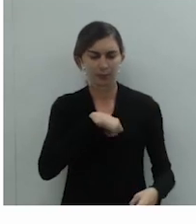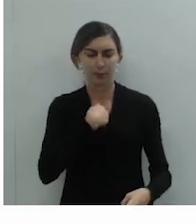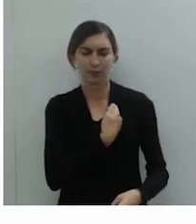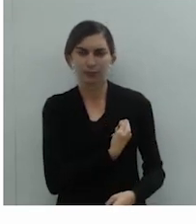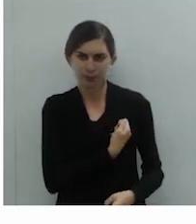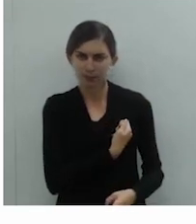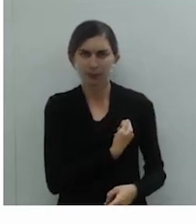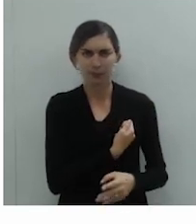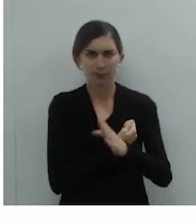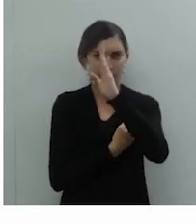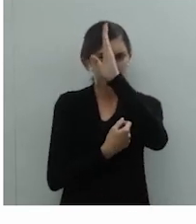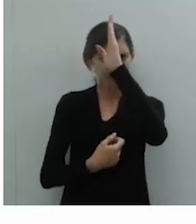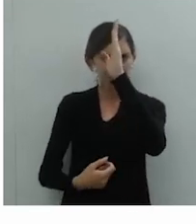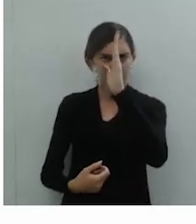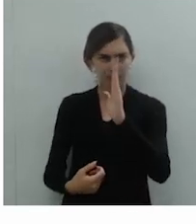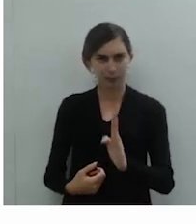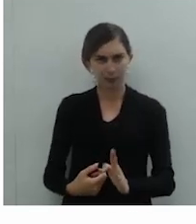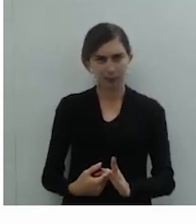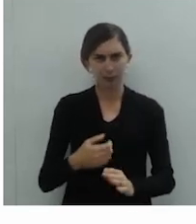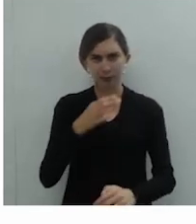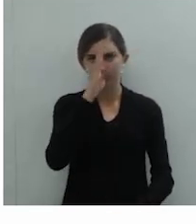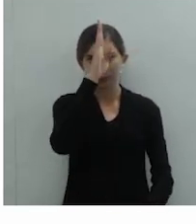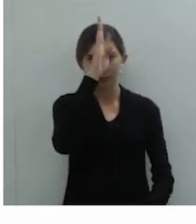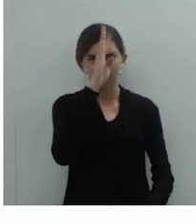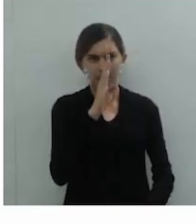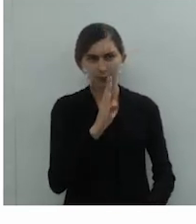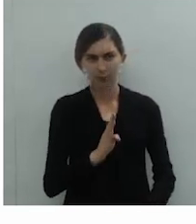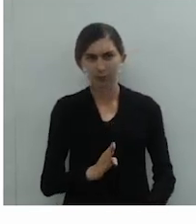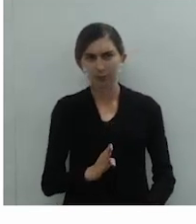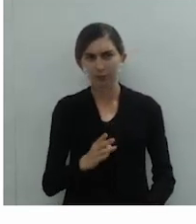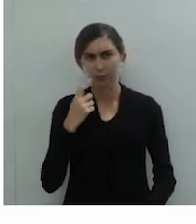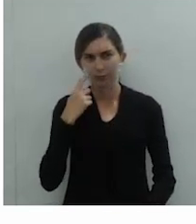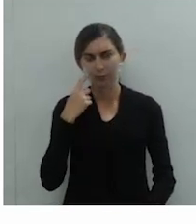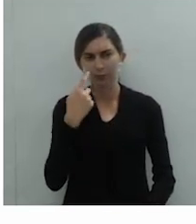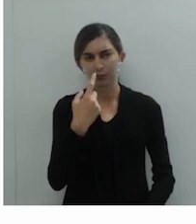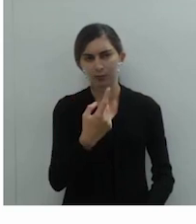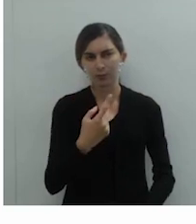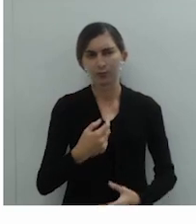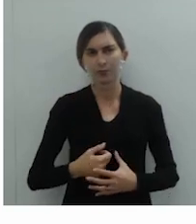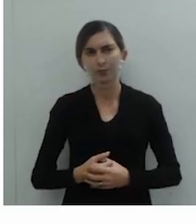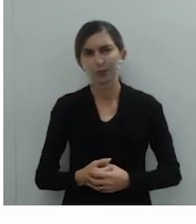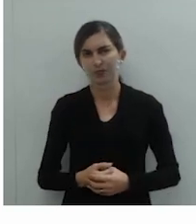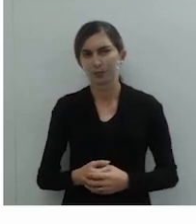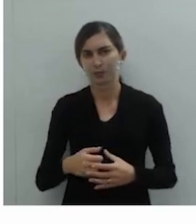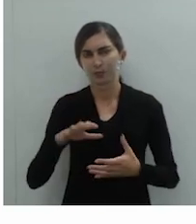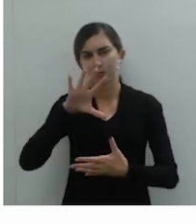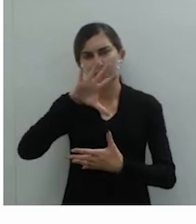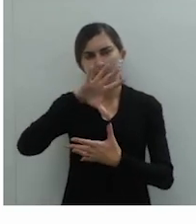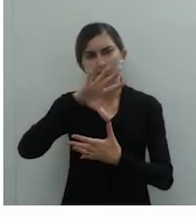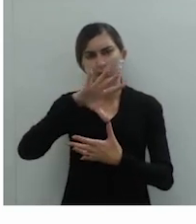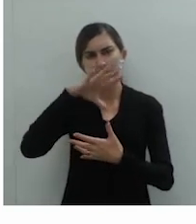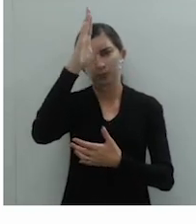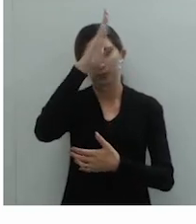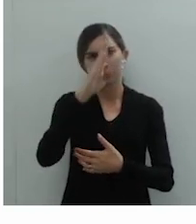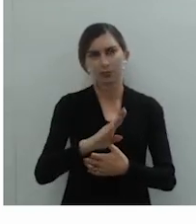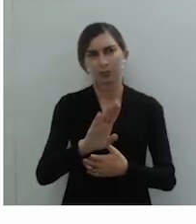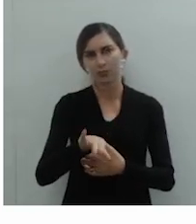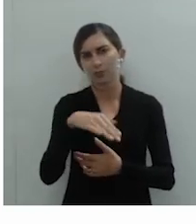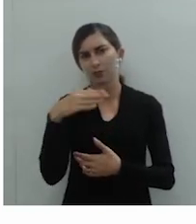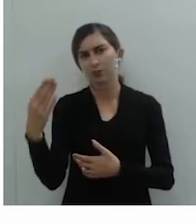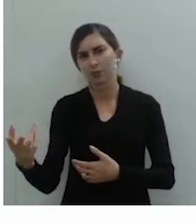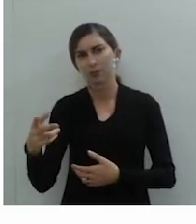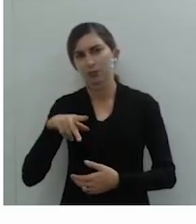Esse meridiano, essa linha que vocês estão vendo, divide o Brasil um